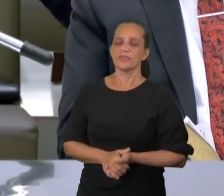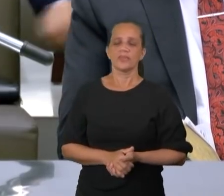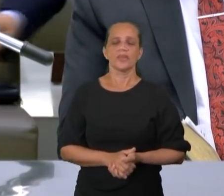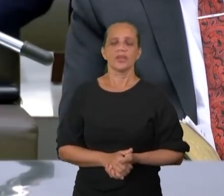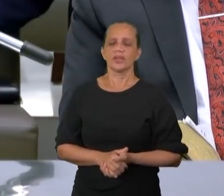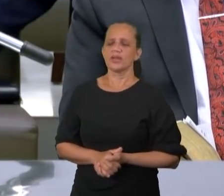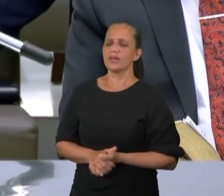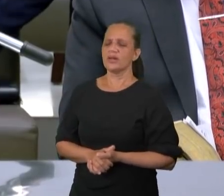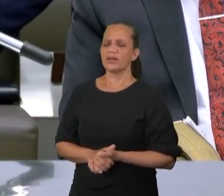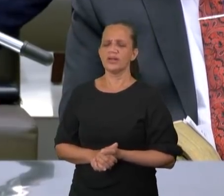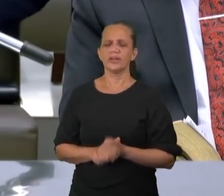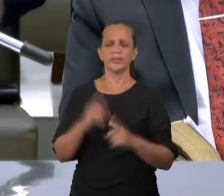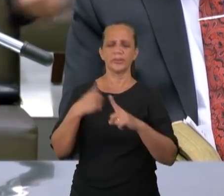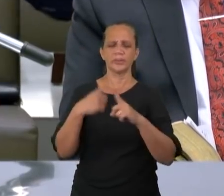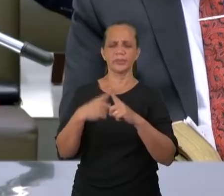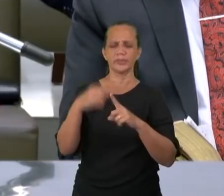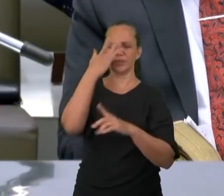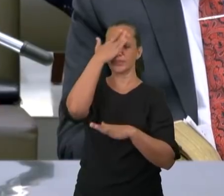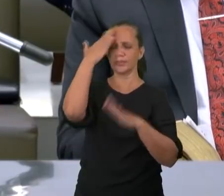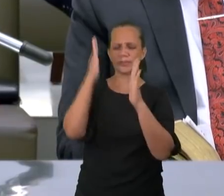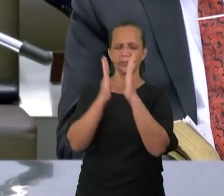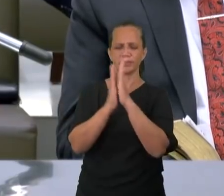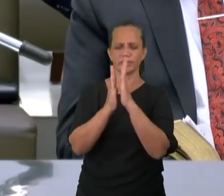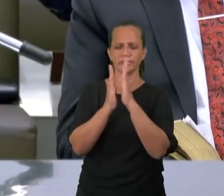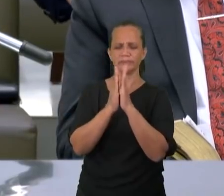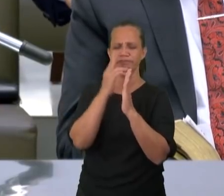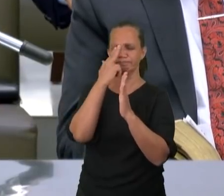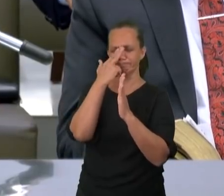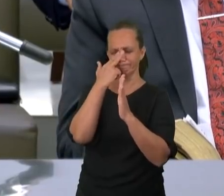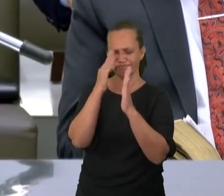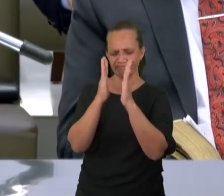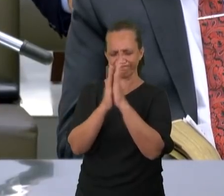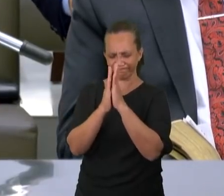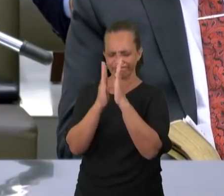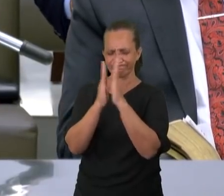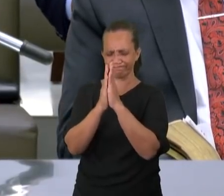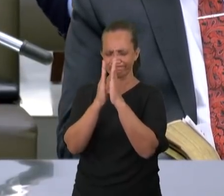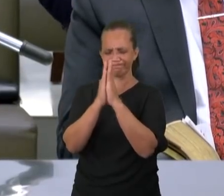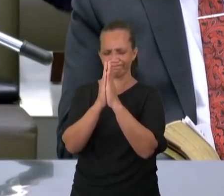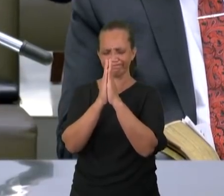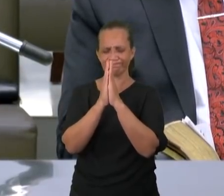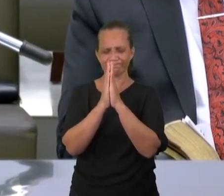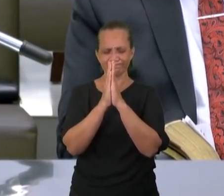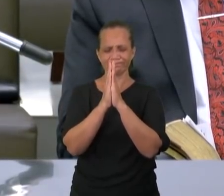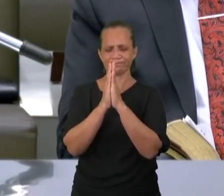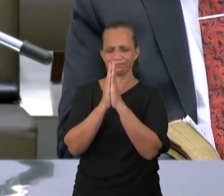Mas crente que ora, irmãos. Olha, crente que ora.